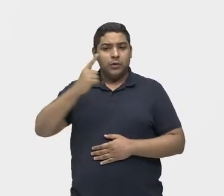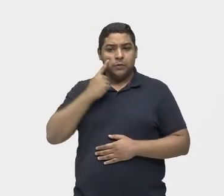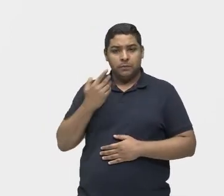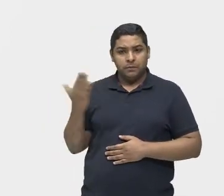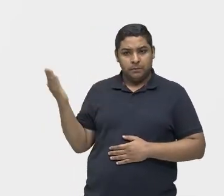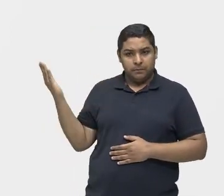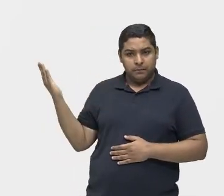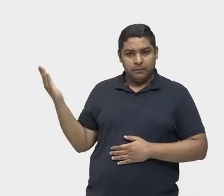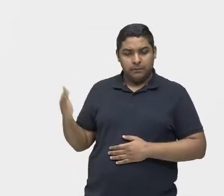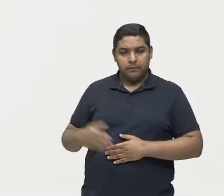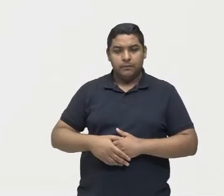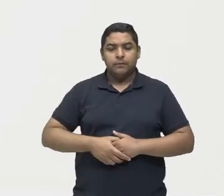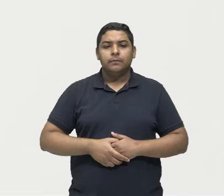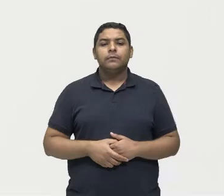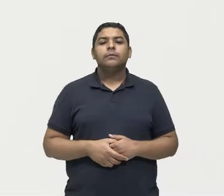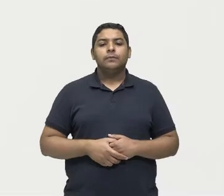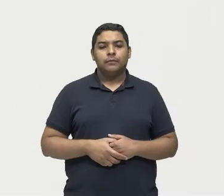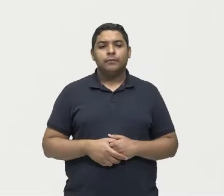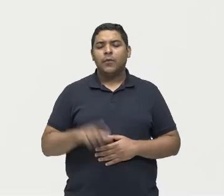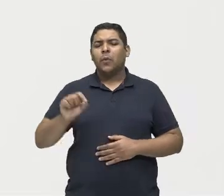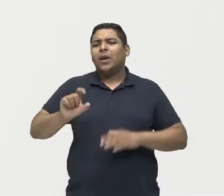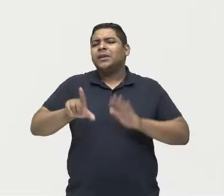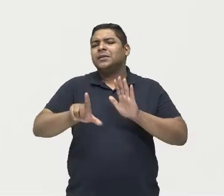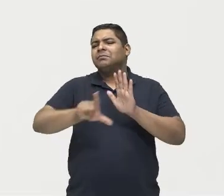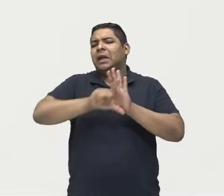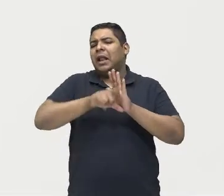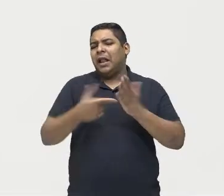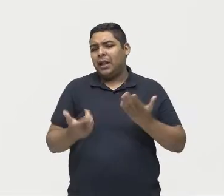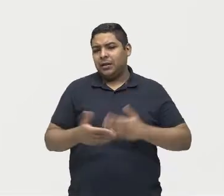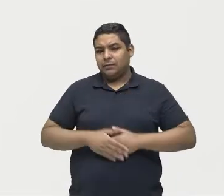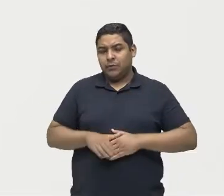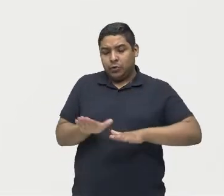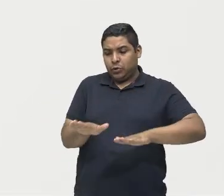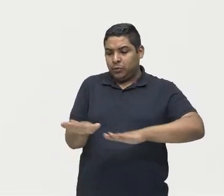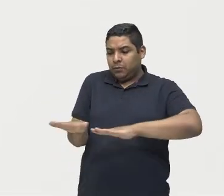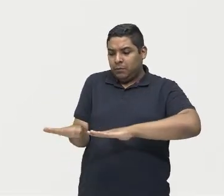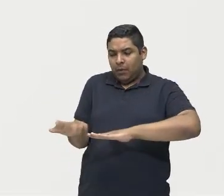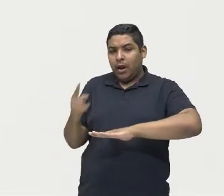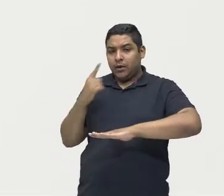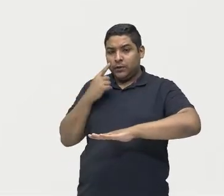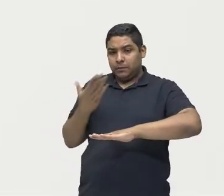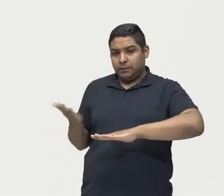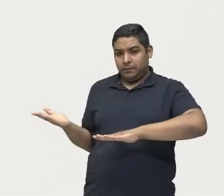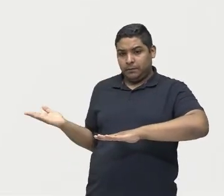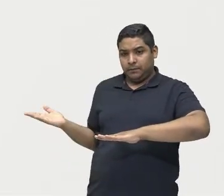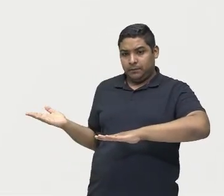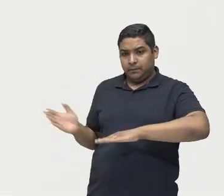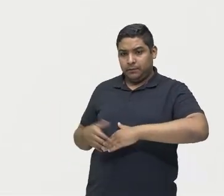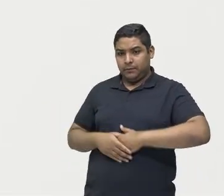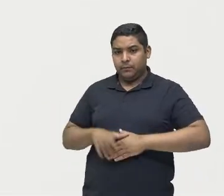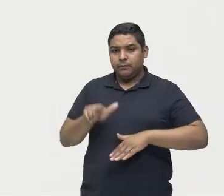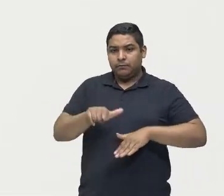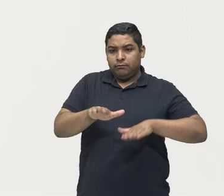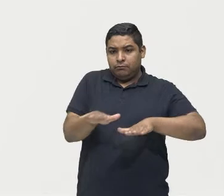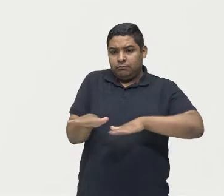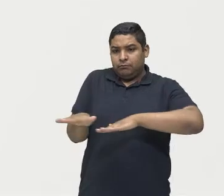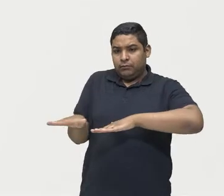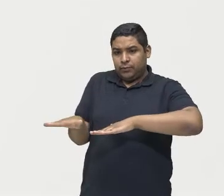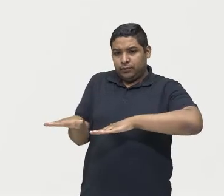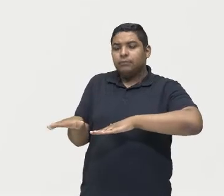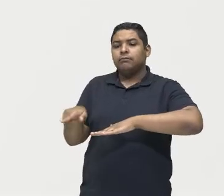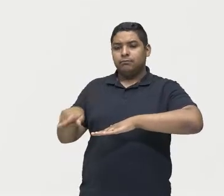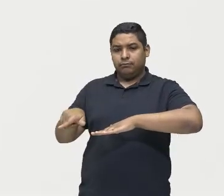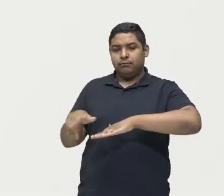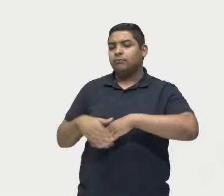É o seguinte, o que é a lei da frontalidade? Olha os pés como estão. Vocês tentaram fazer essa posição, ela está o